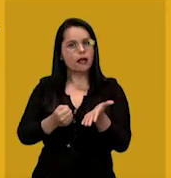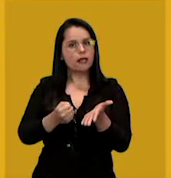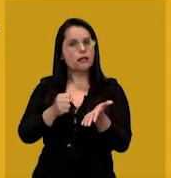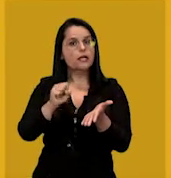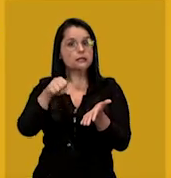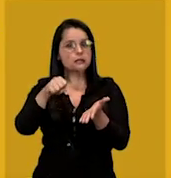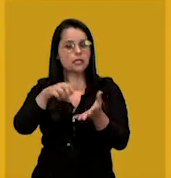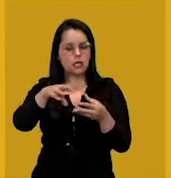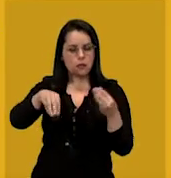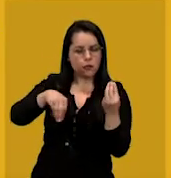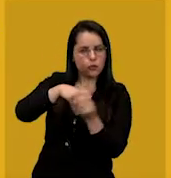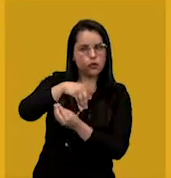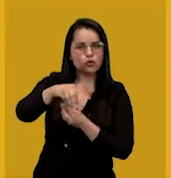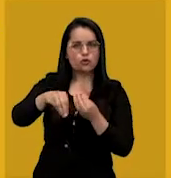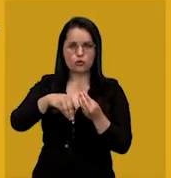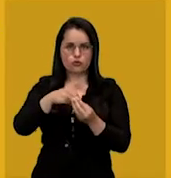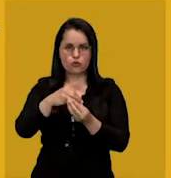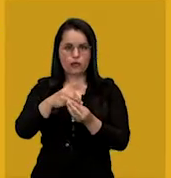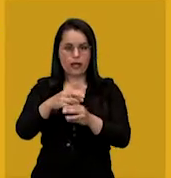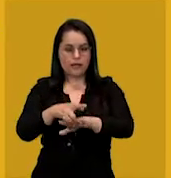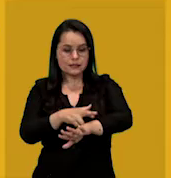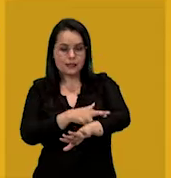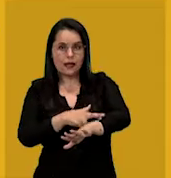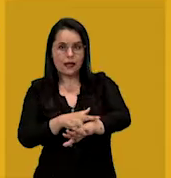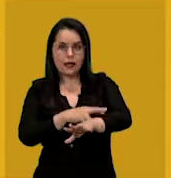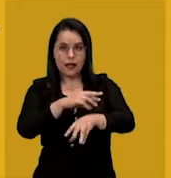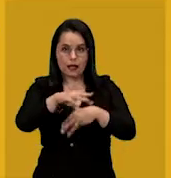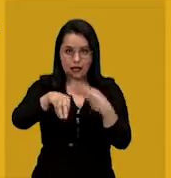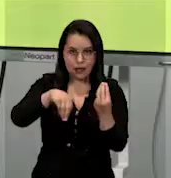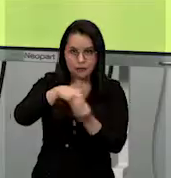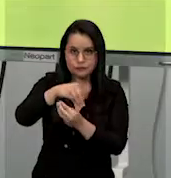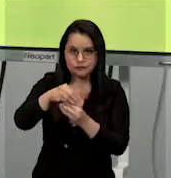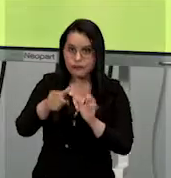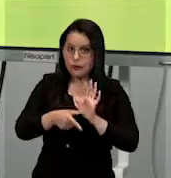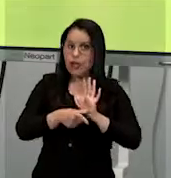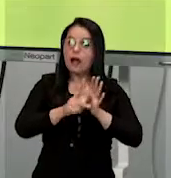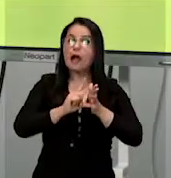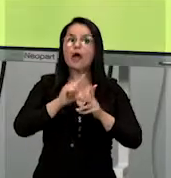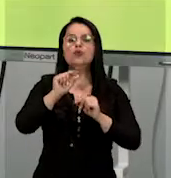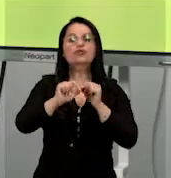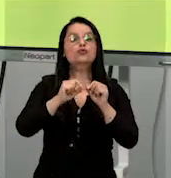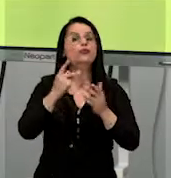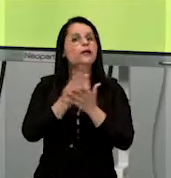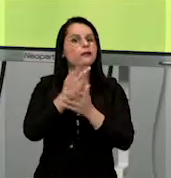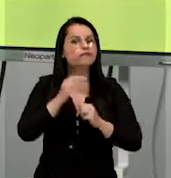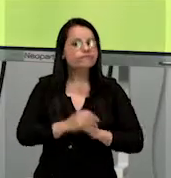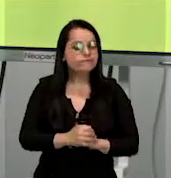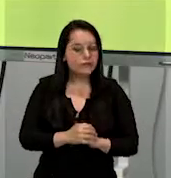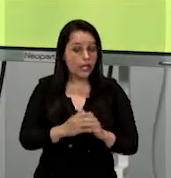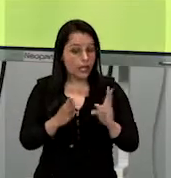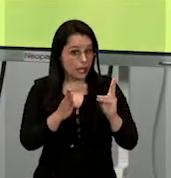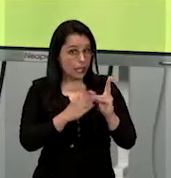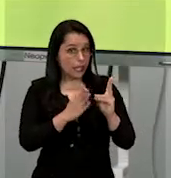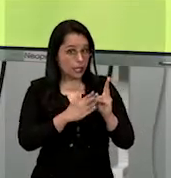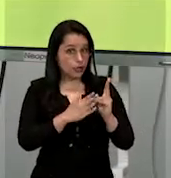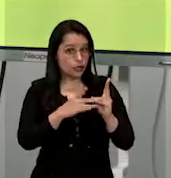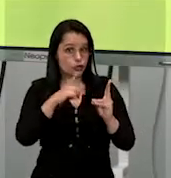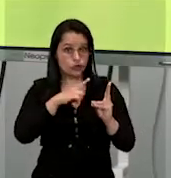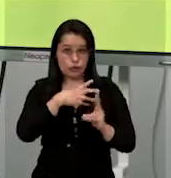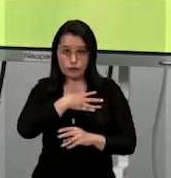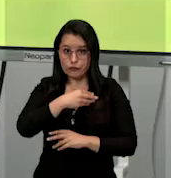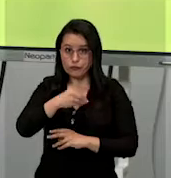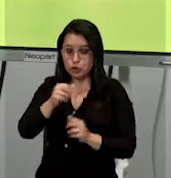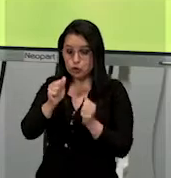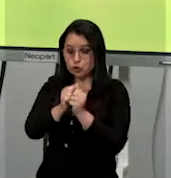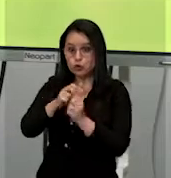pessoas se misturassem, que as raças se misturassem. Antes disso, índios que tinham relações com portugueses e com eles